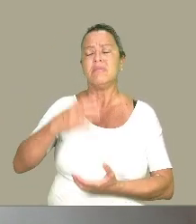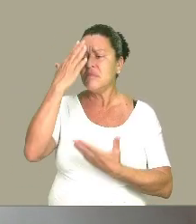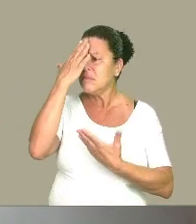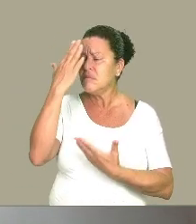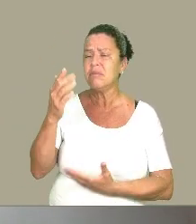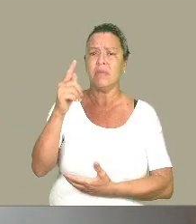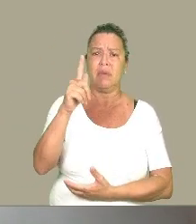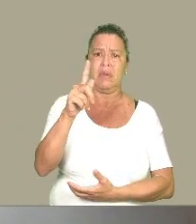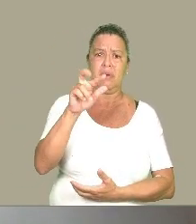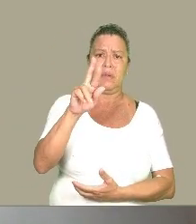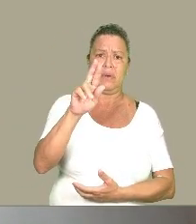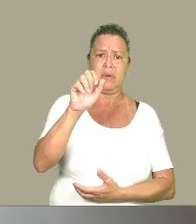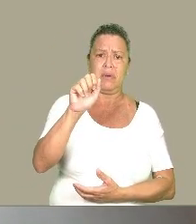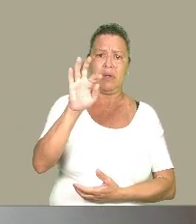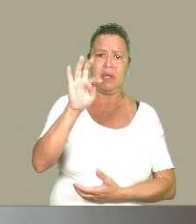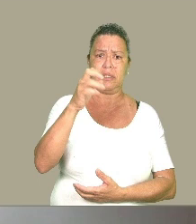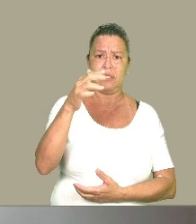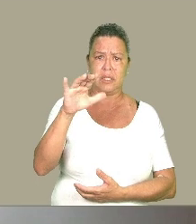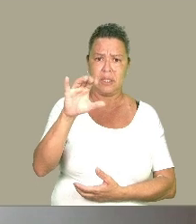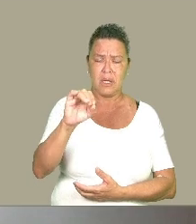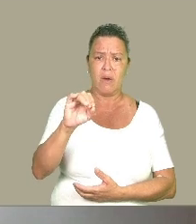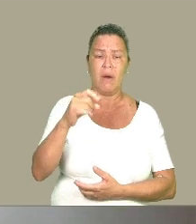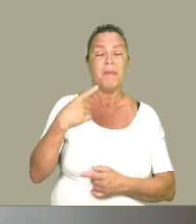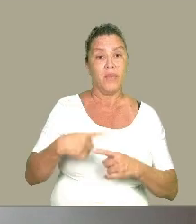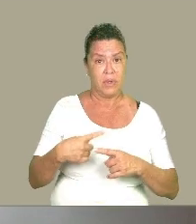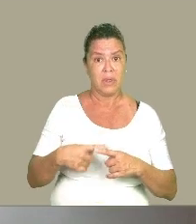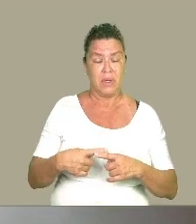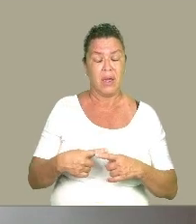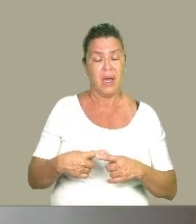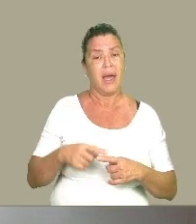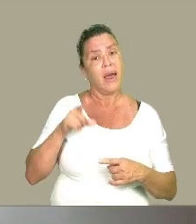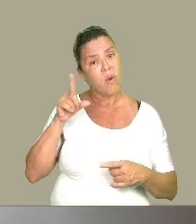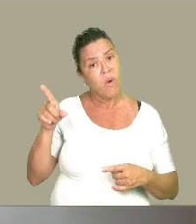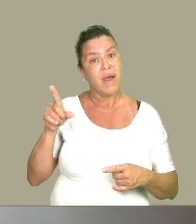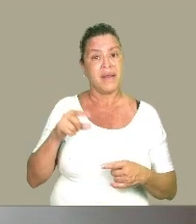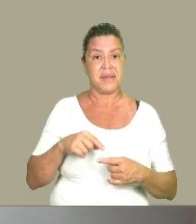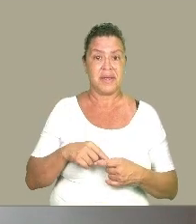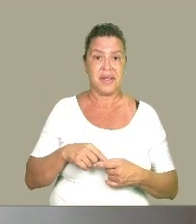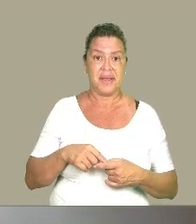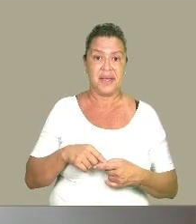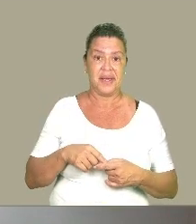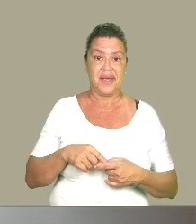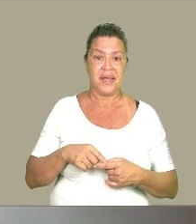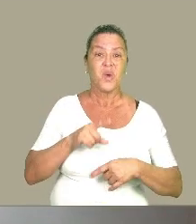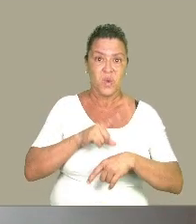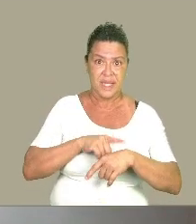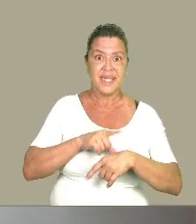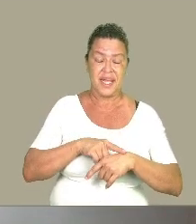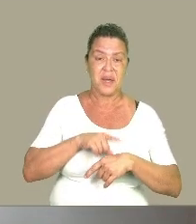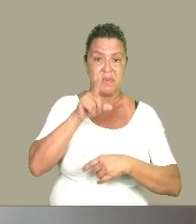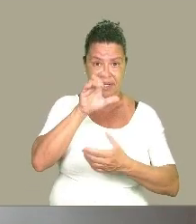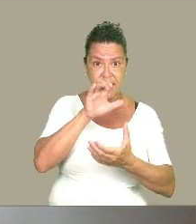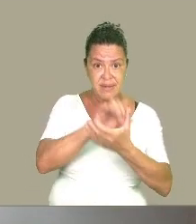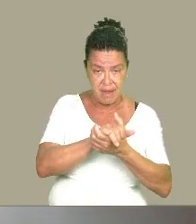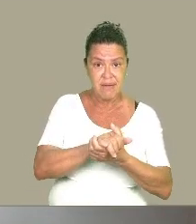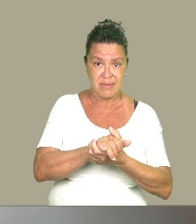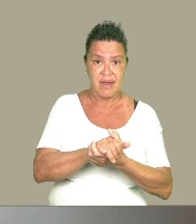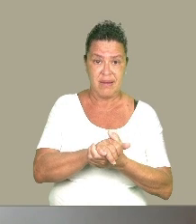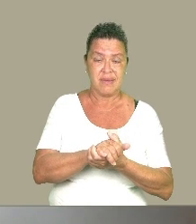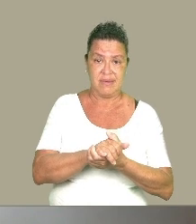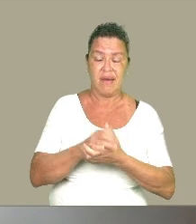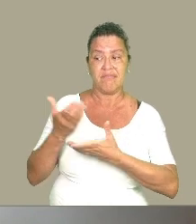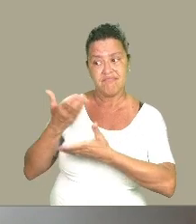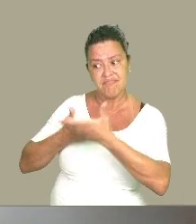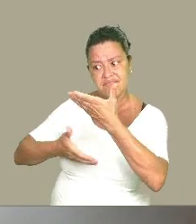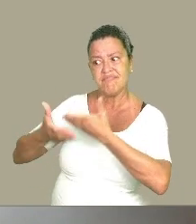em relação a eles. Por quê? Porque foi com eles que durante algum tempo, né, nós